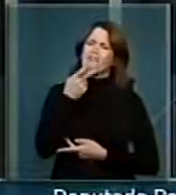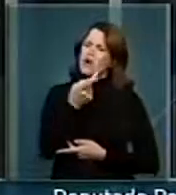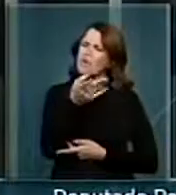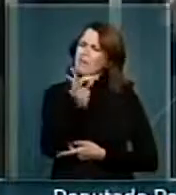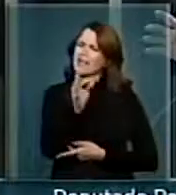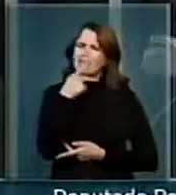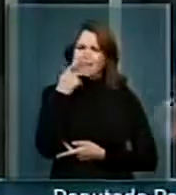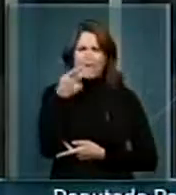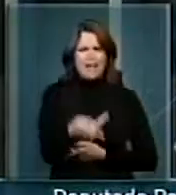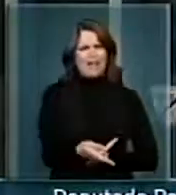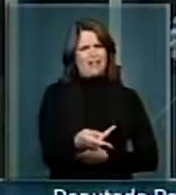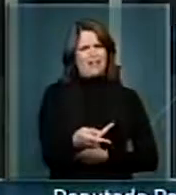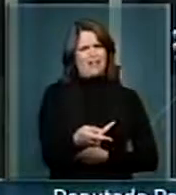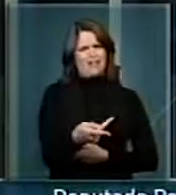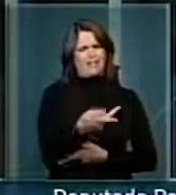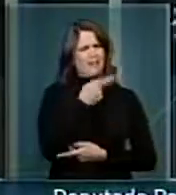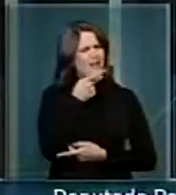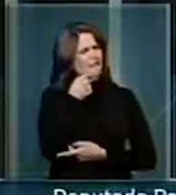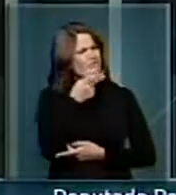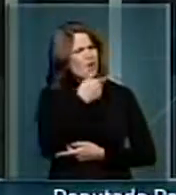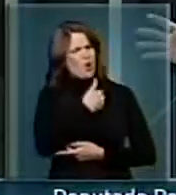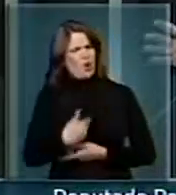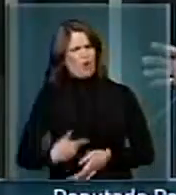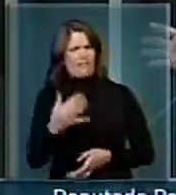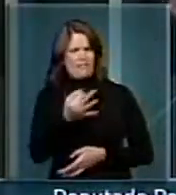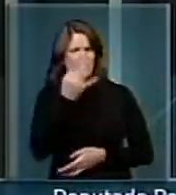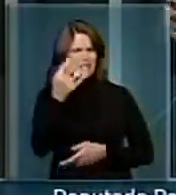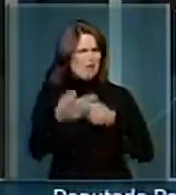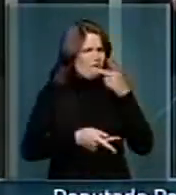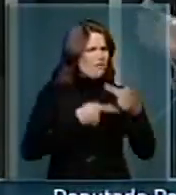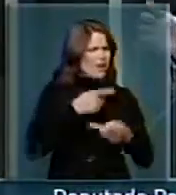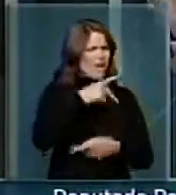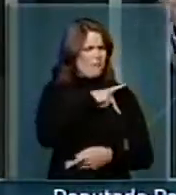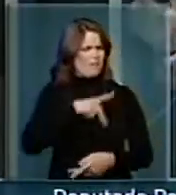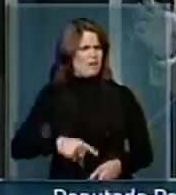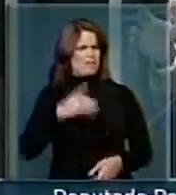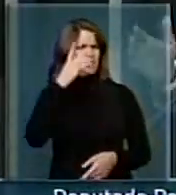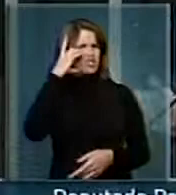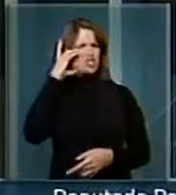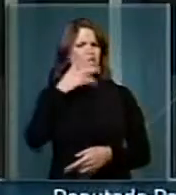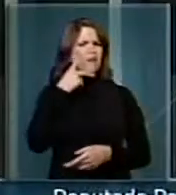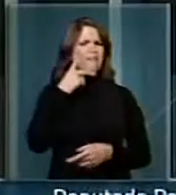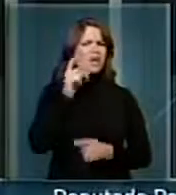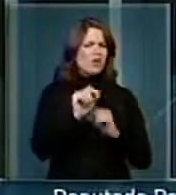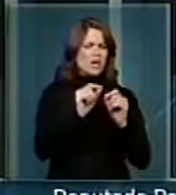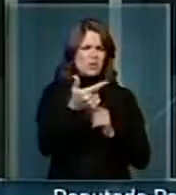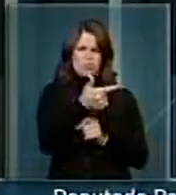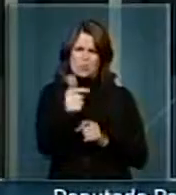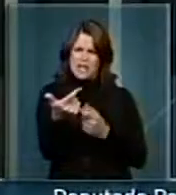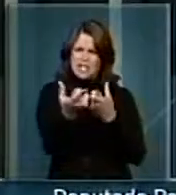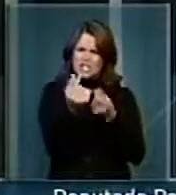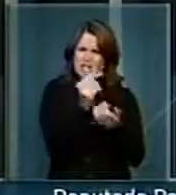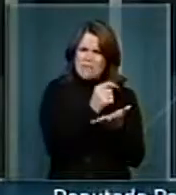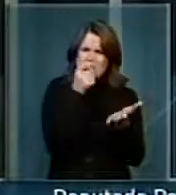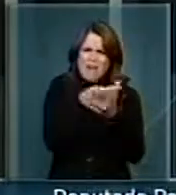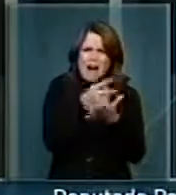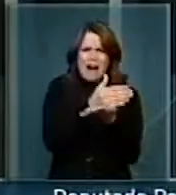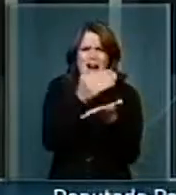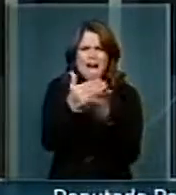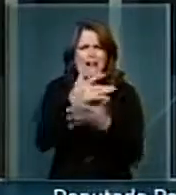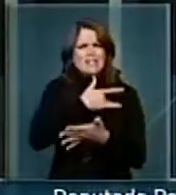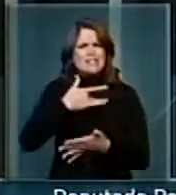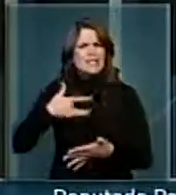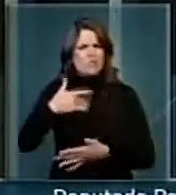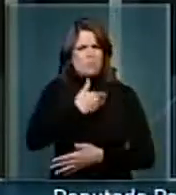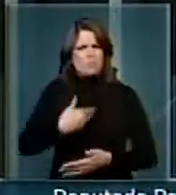dos Trabalhadores, dizer o governo federal, a senhora Presidenta da República, que não tem como financiar a